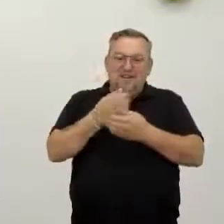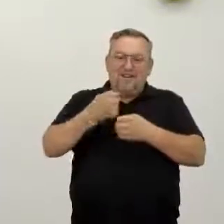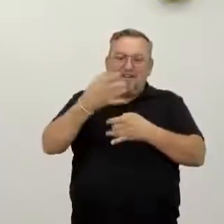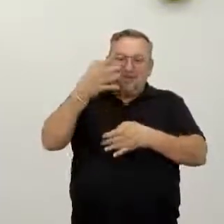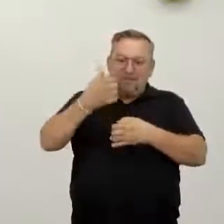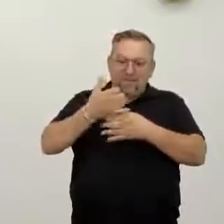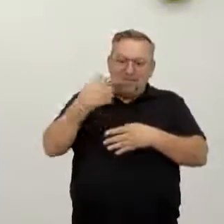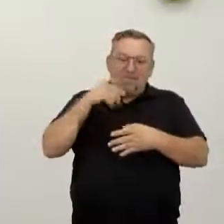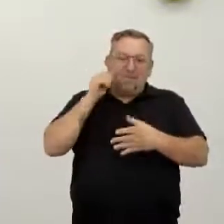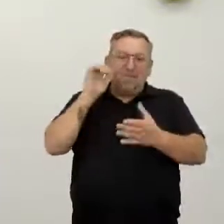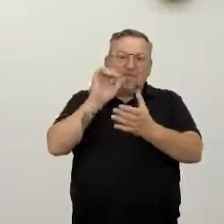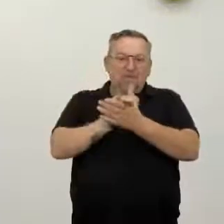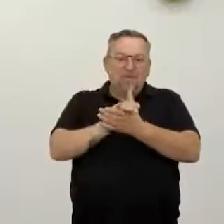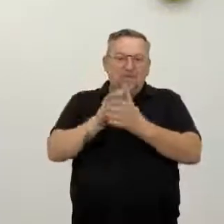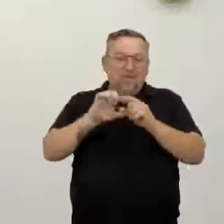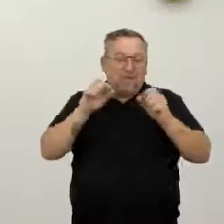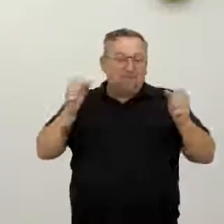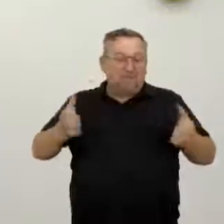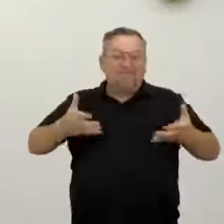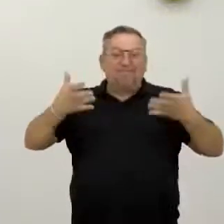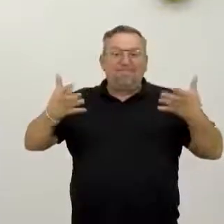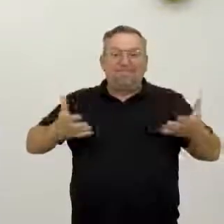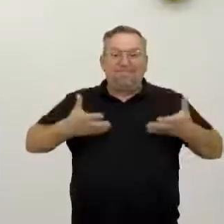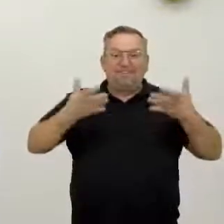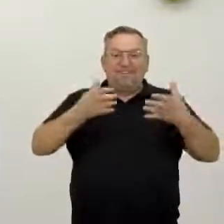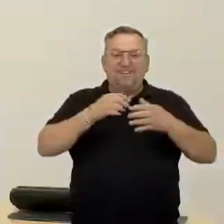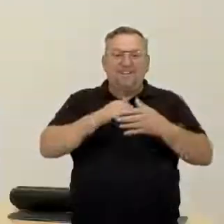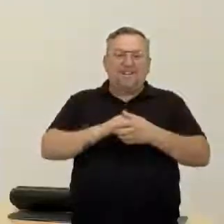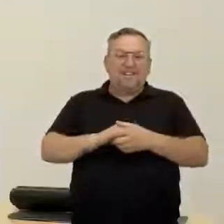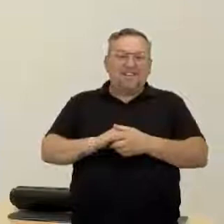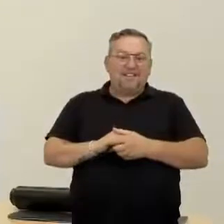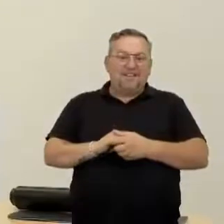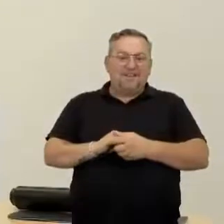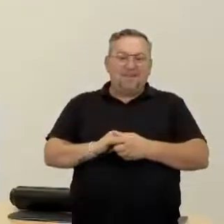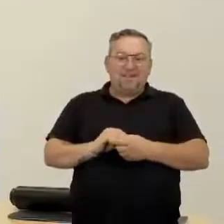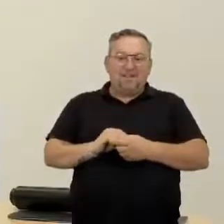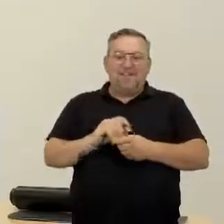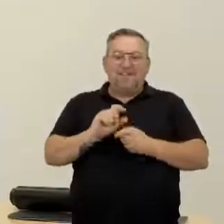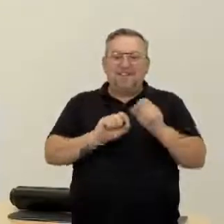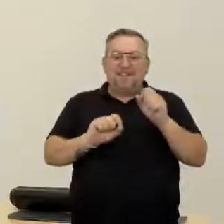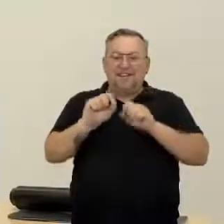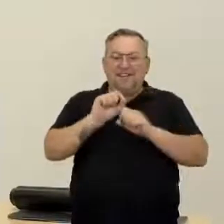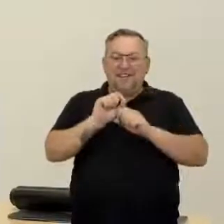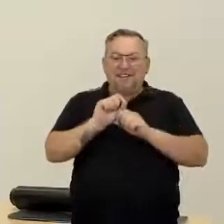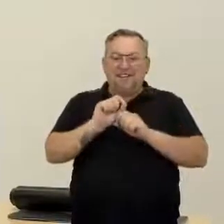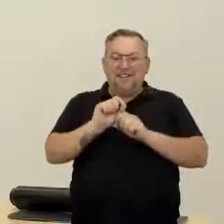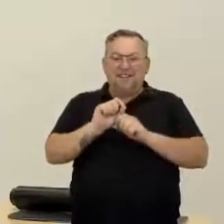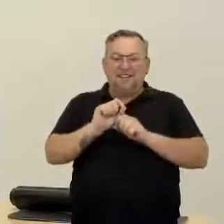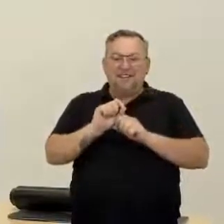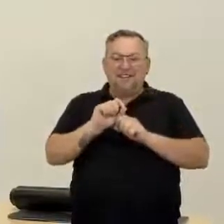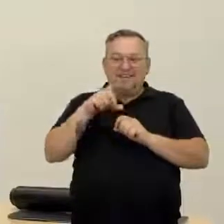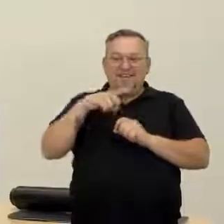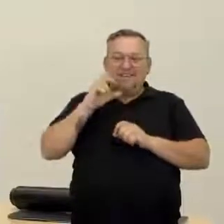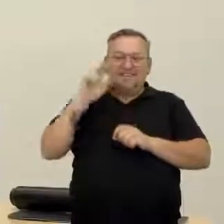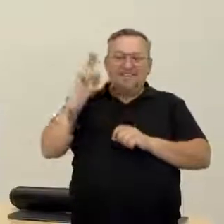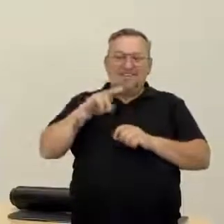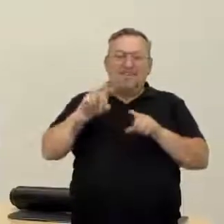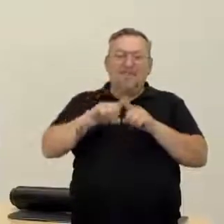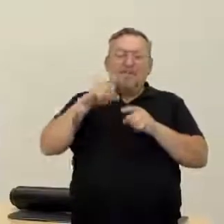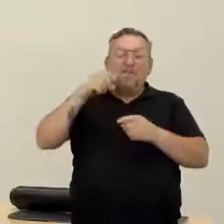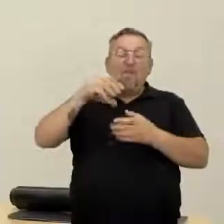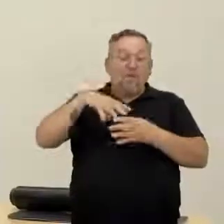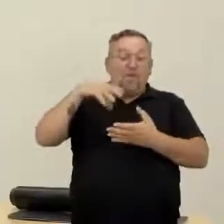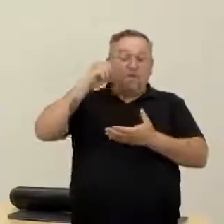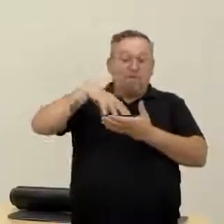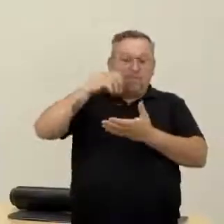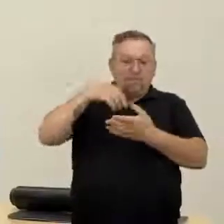feliz aniversário para minha esposa, para levantar o astral dela. Eu estou printando aqui, ó. Eu estou printando, professores. Mandem aqui, que eu vou printar e vou mandar